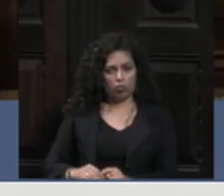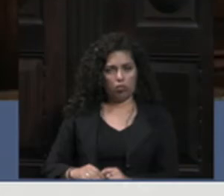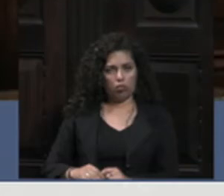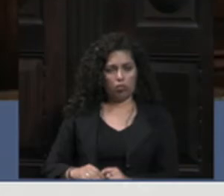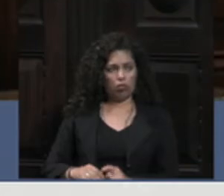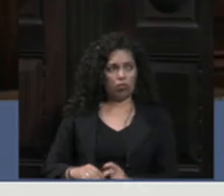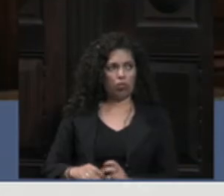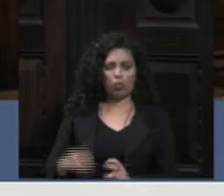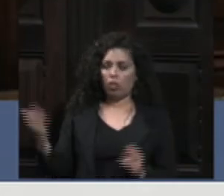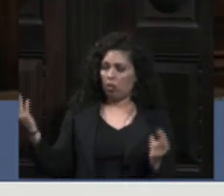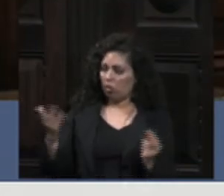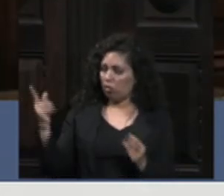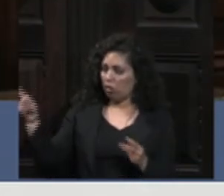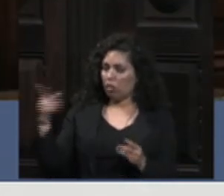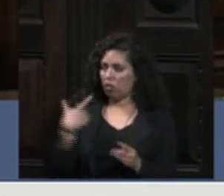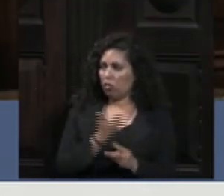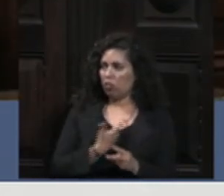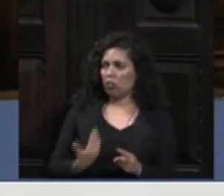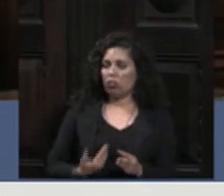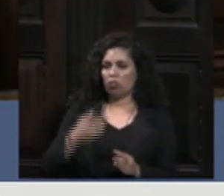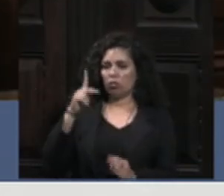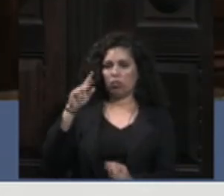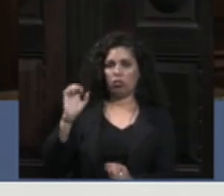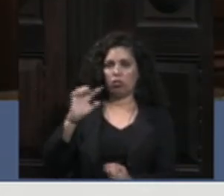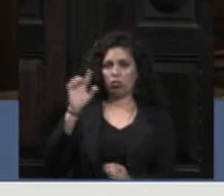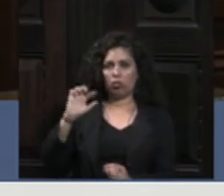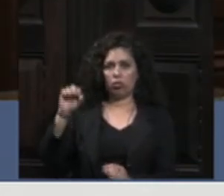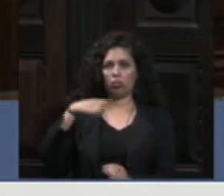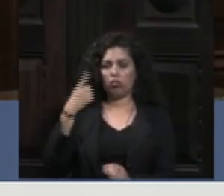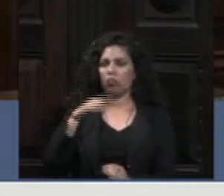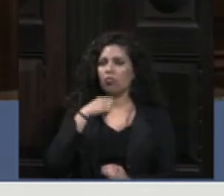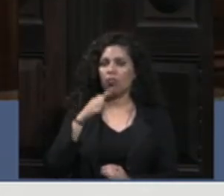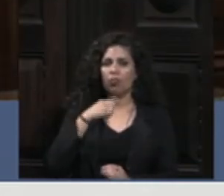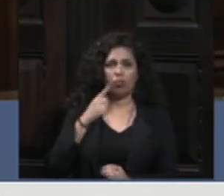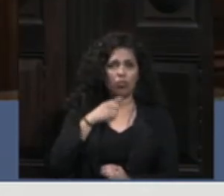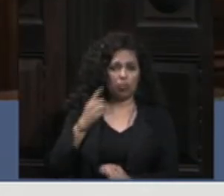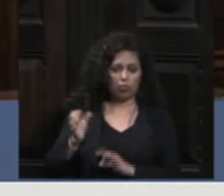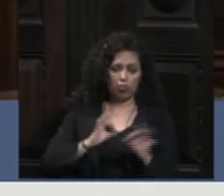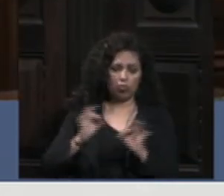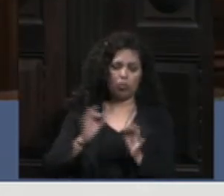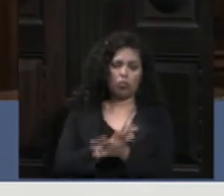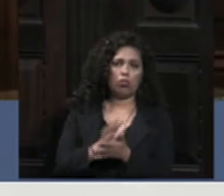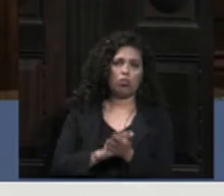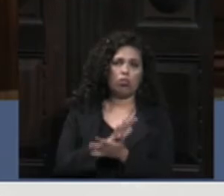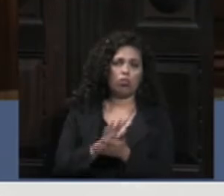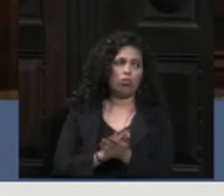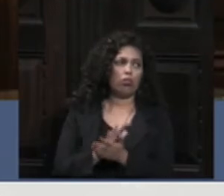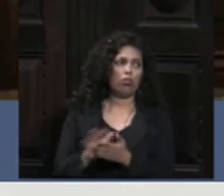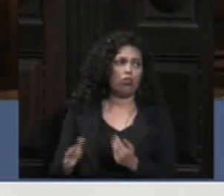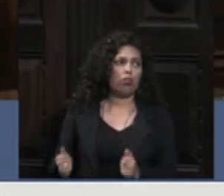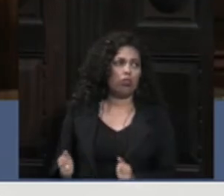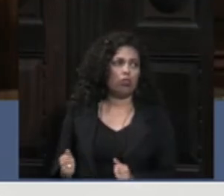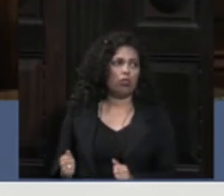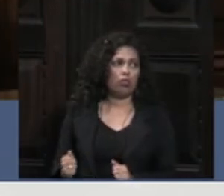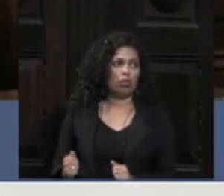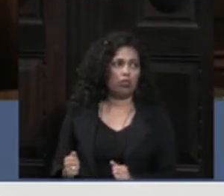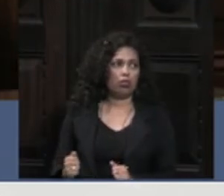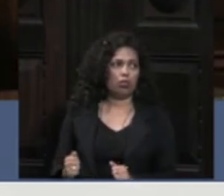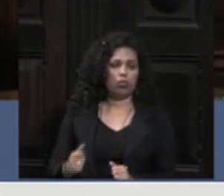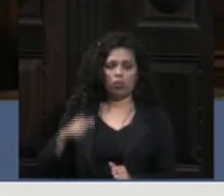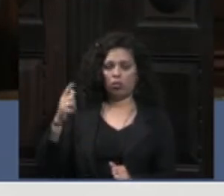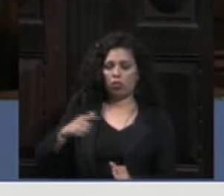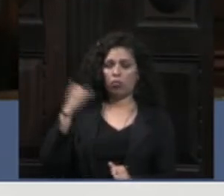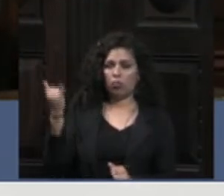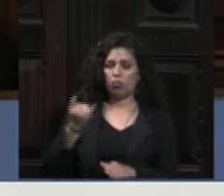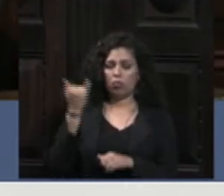que o governo Pezão não consegue mais controlar o parlamento, debater esse assunto que é estratégico para o